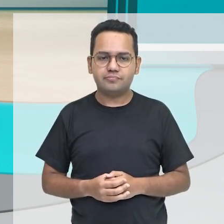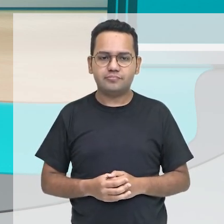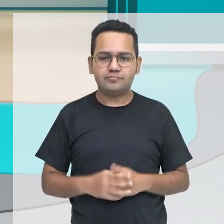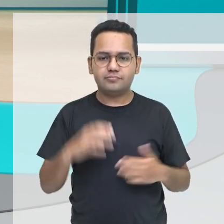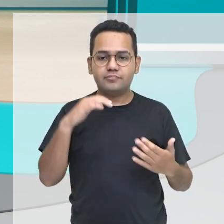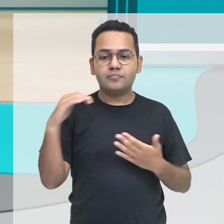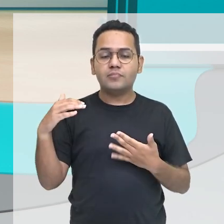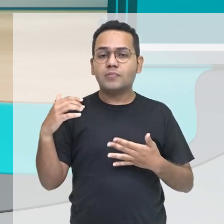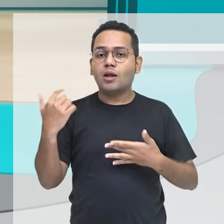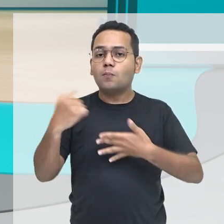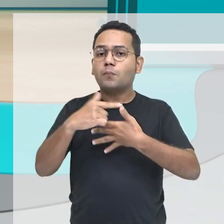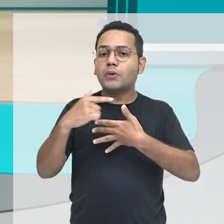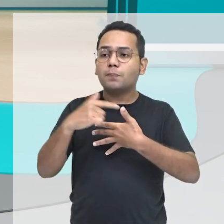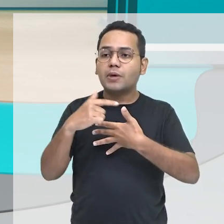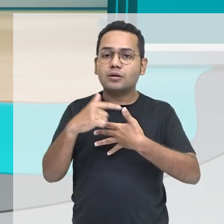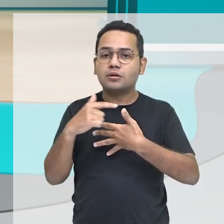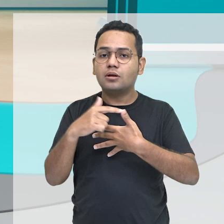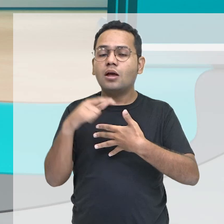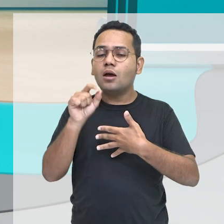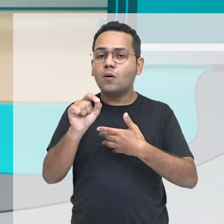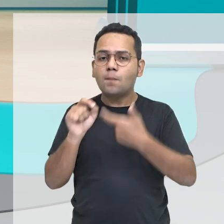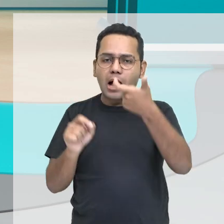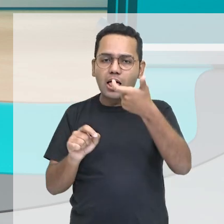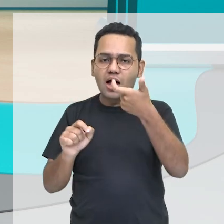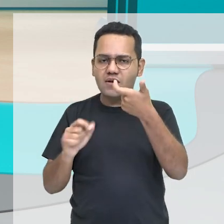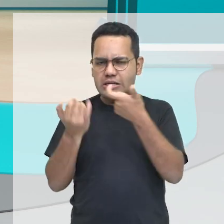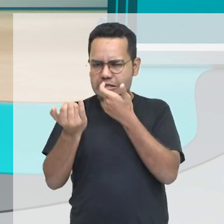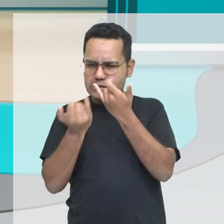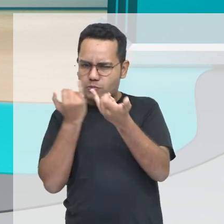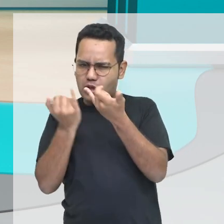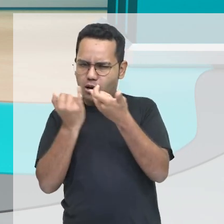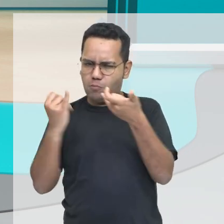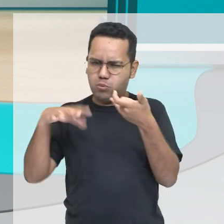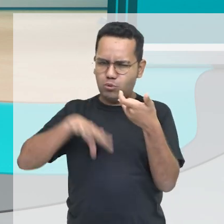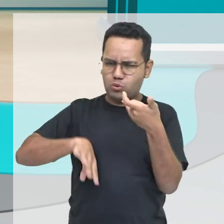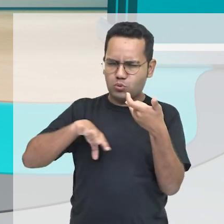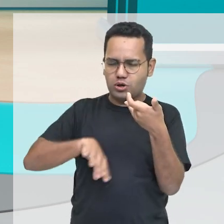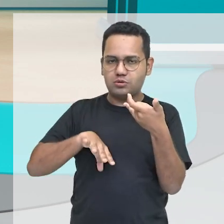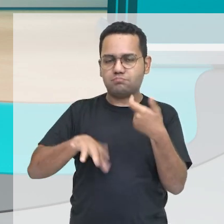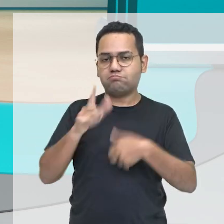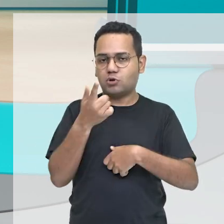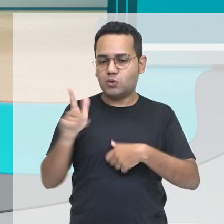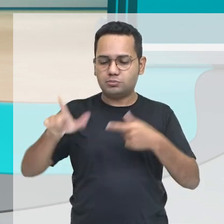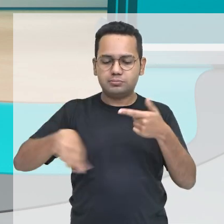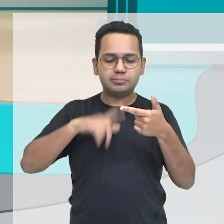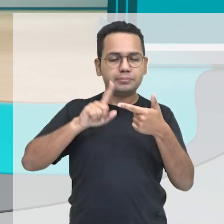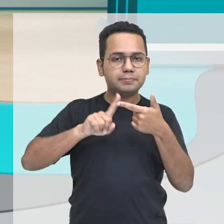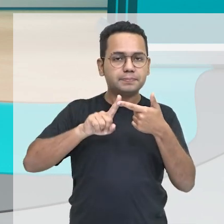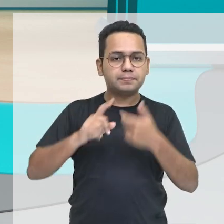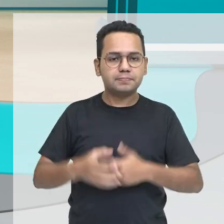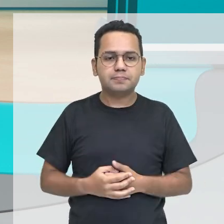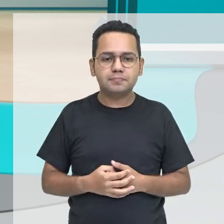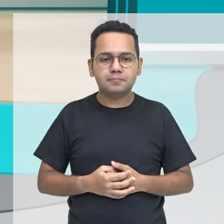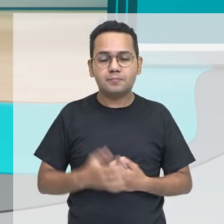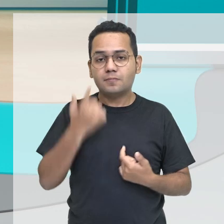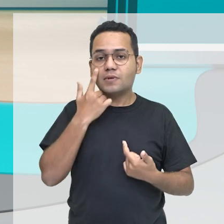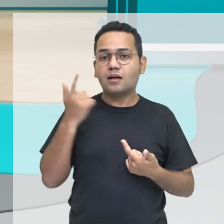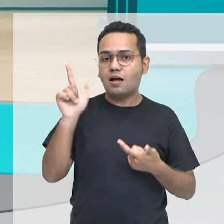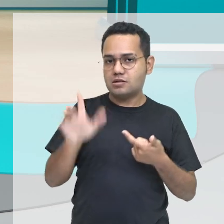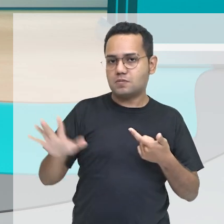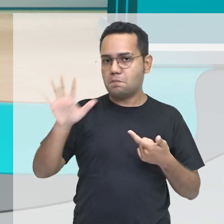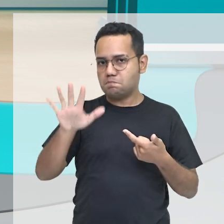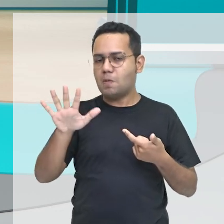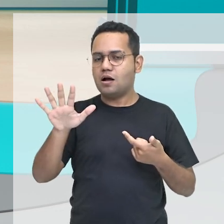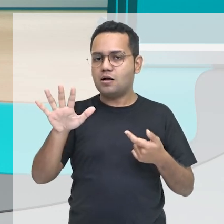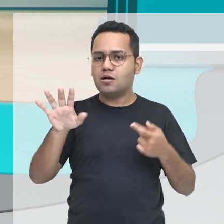coisa, presta atenção nos cognatos, aquelas palavrinhas que se parecem. Segunda coisa, observe as imagens, que elas vão te